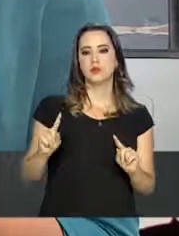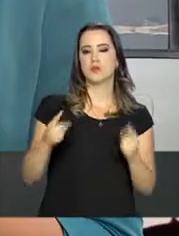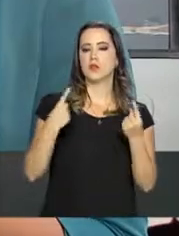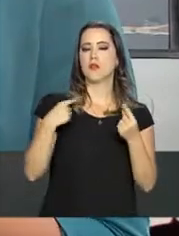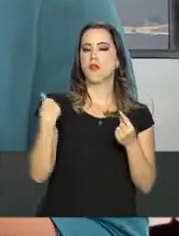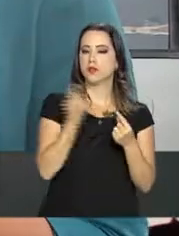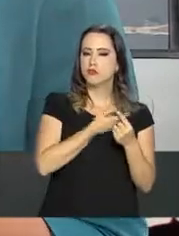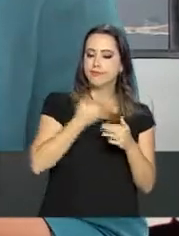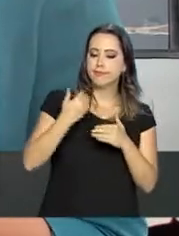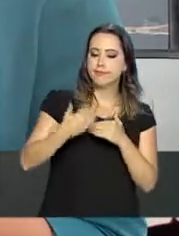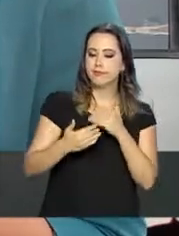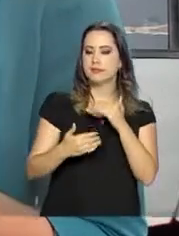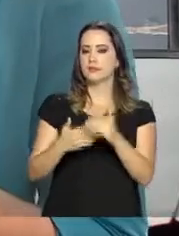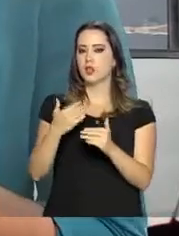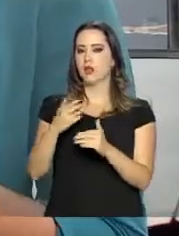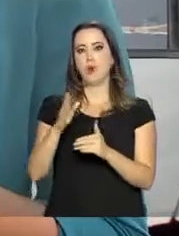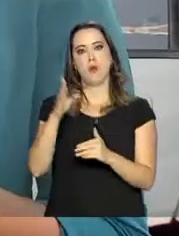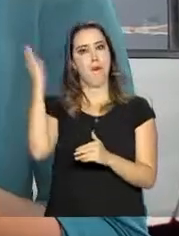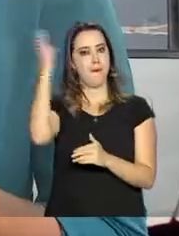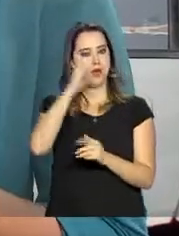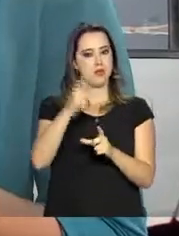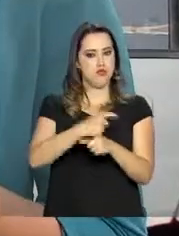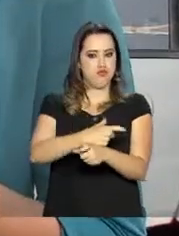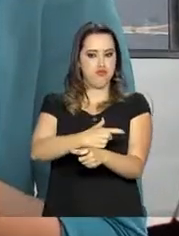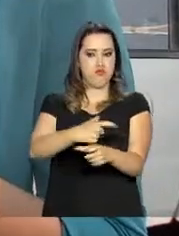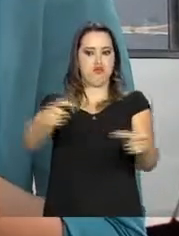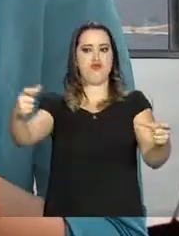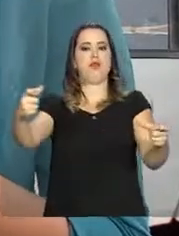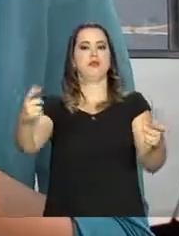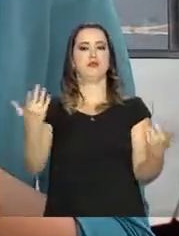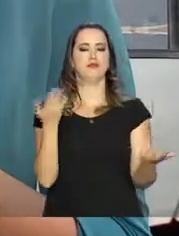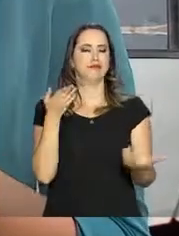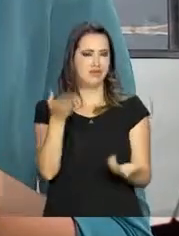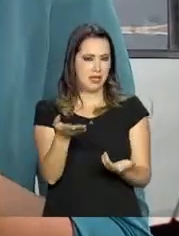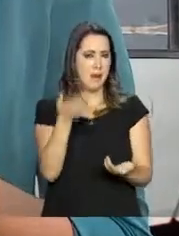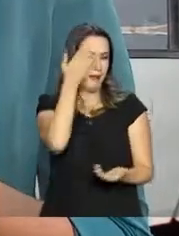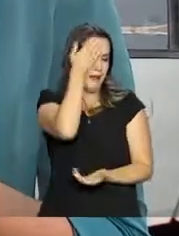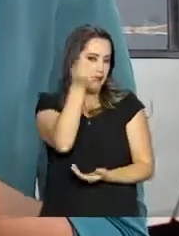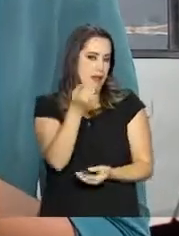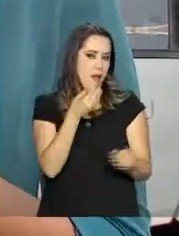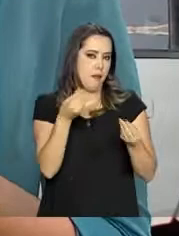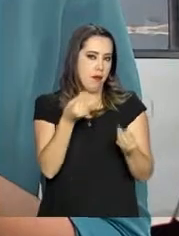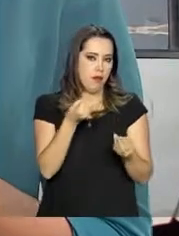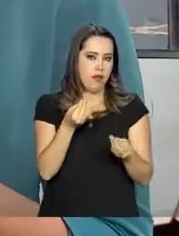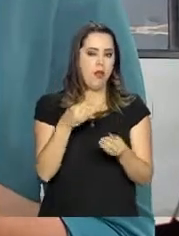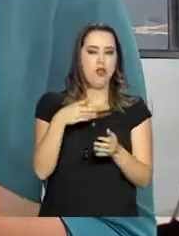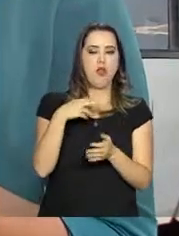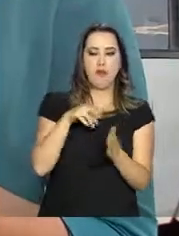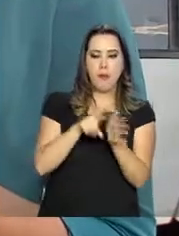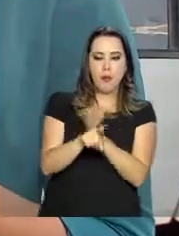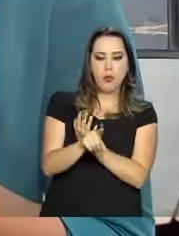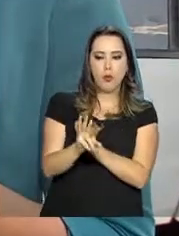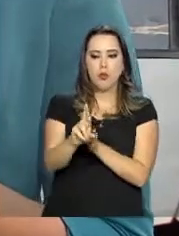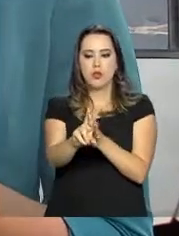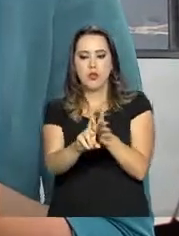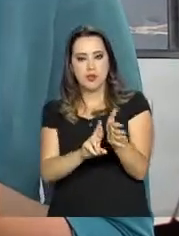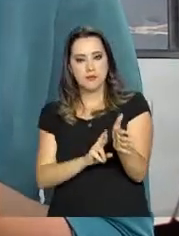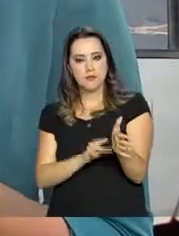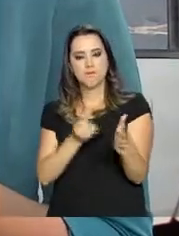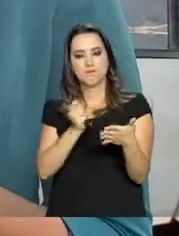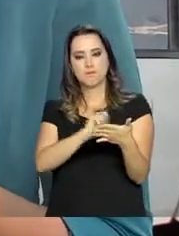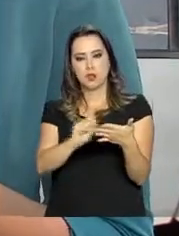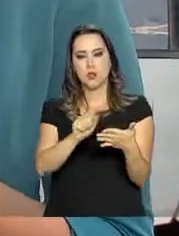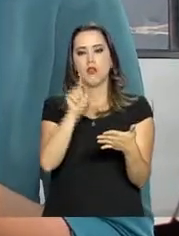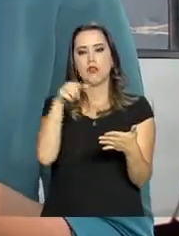surgem ao percorrer um país de dimensões continentais para registrar e apurar informações dos domicílios a tarefa